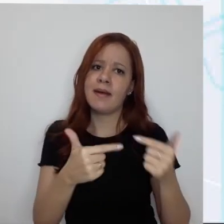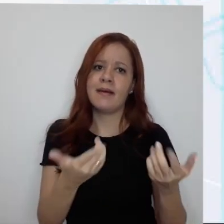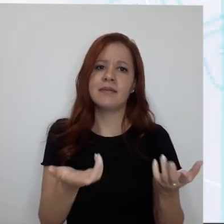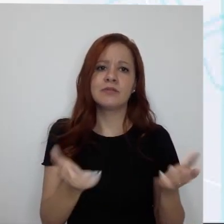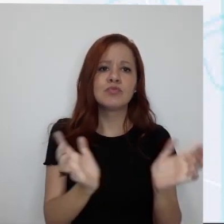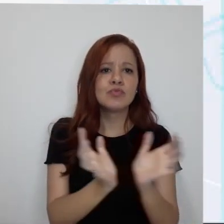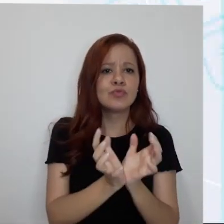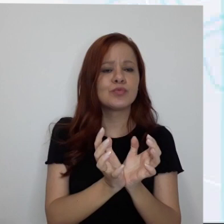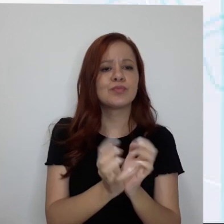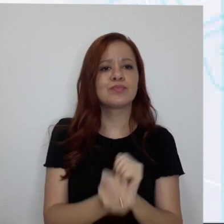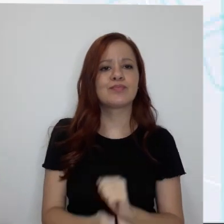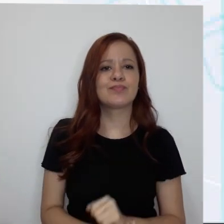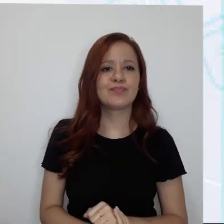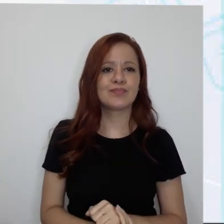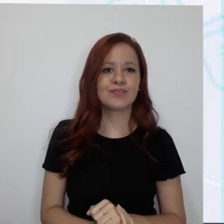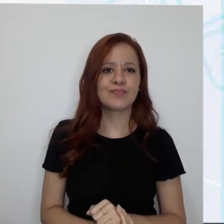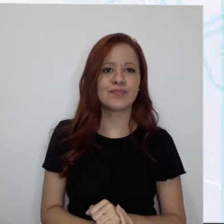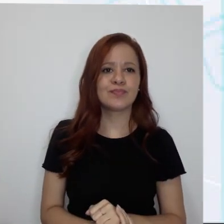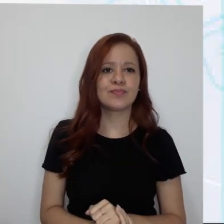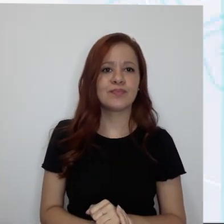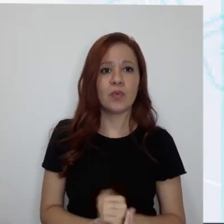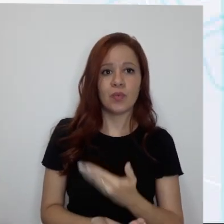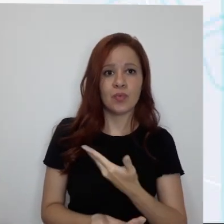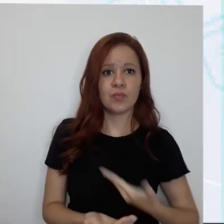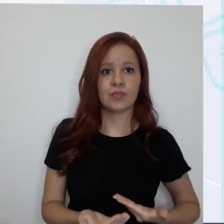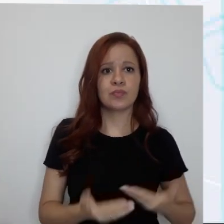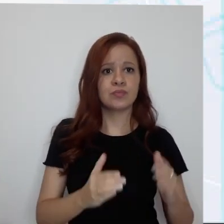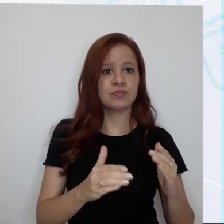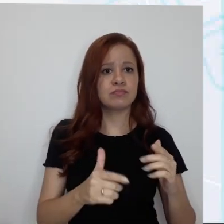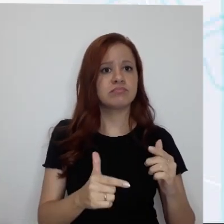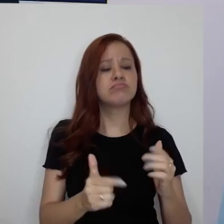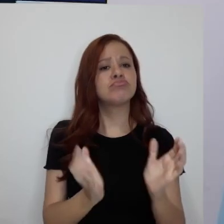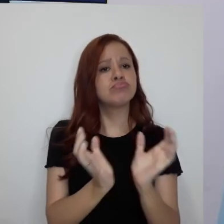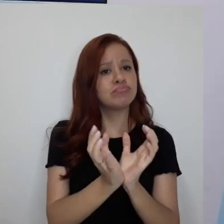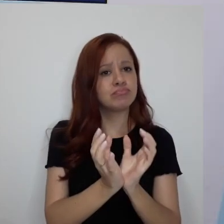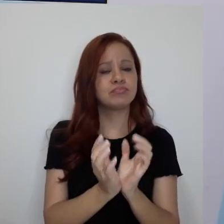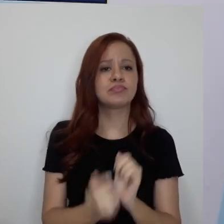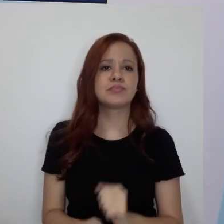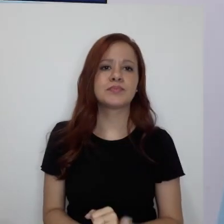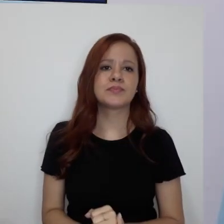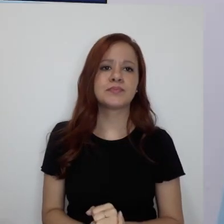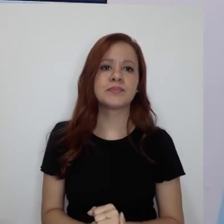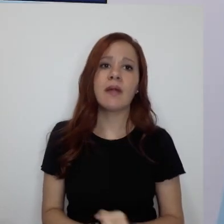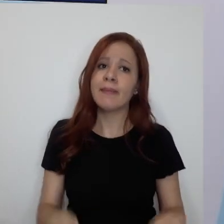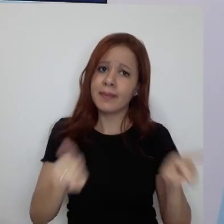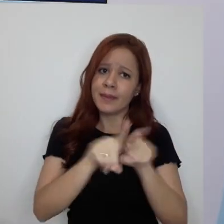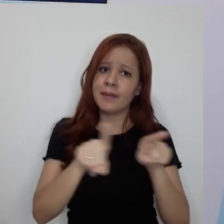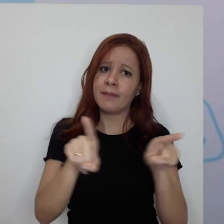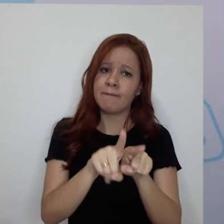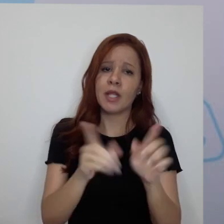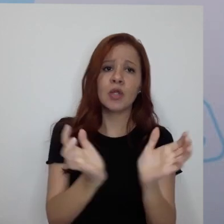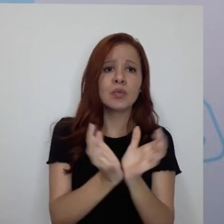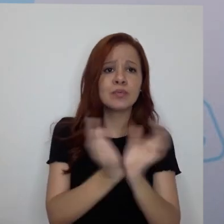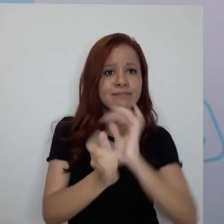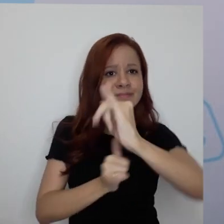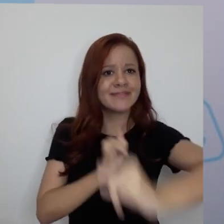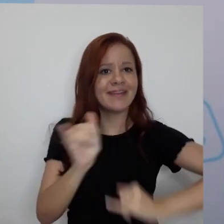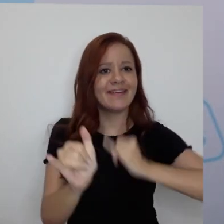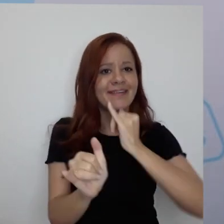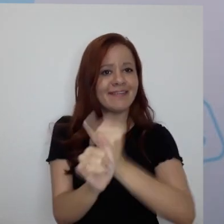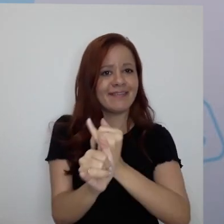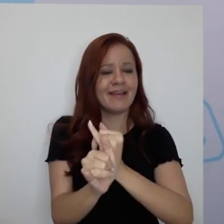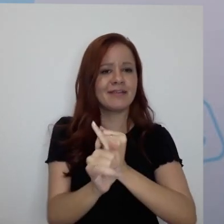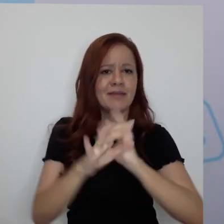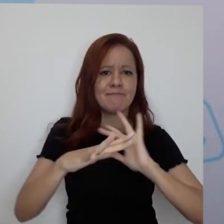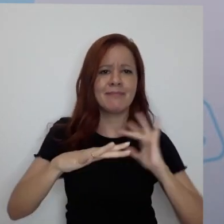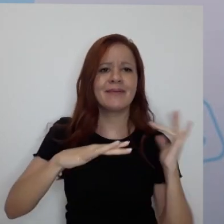Aqui mais uma vez o que a gente falou sobre os partidos, inclusive os grupos virtuais também